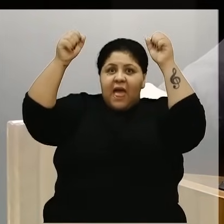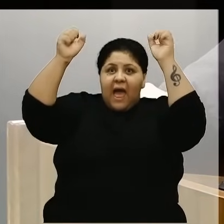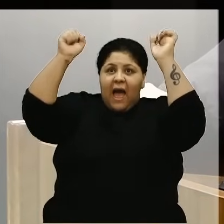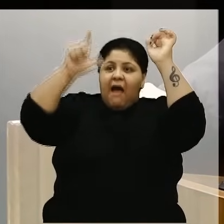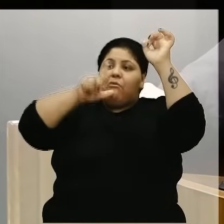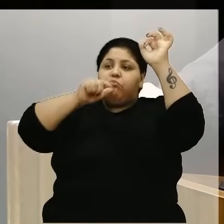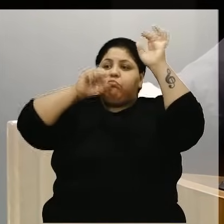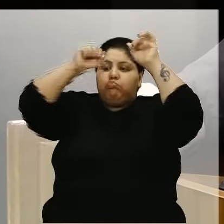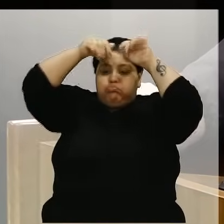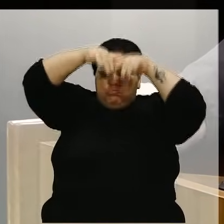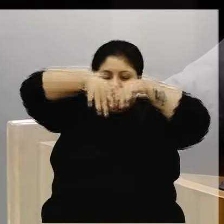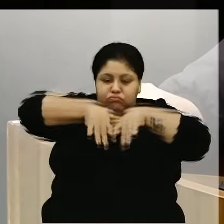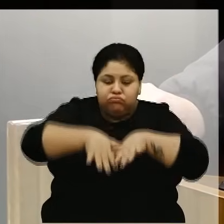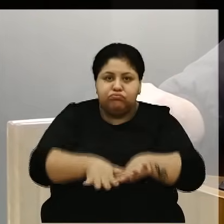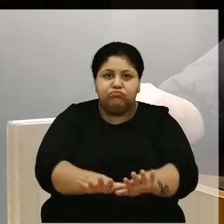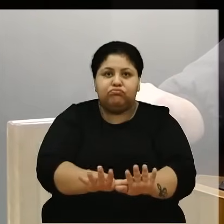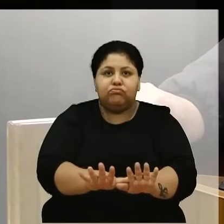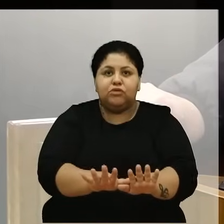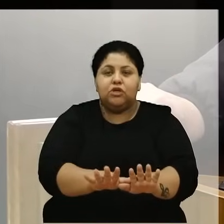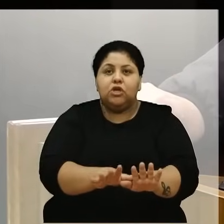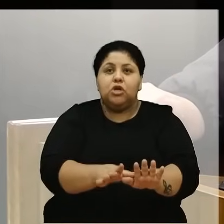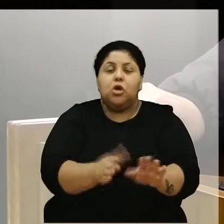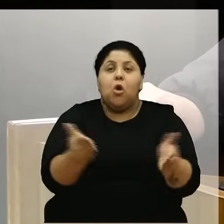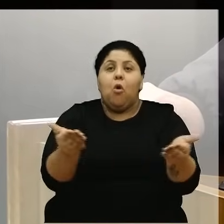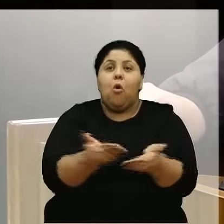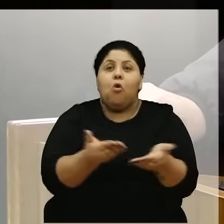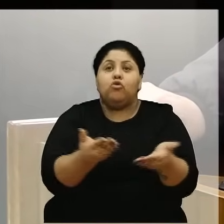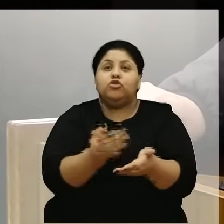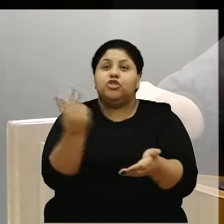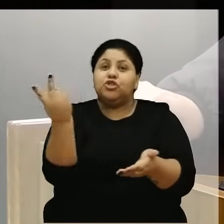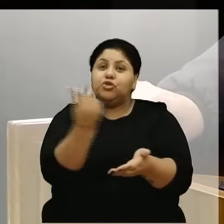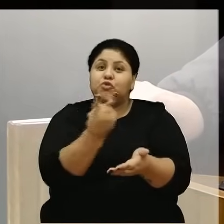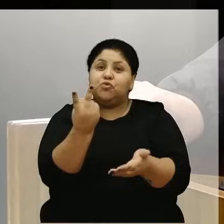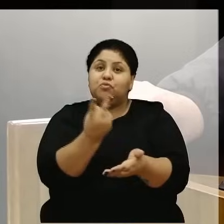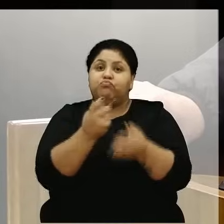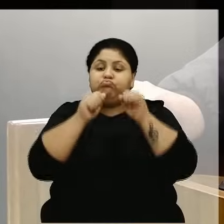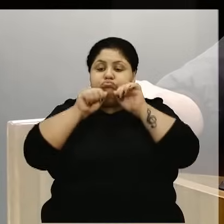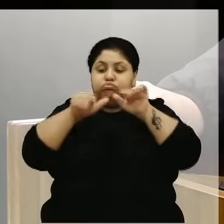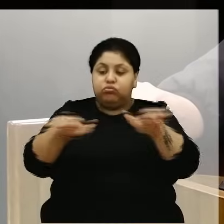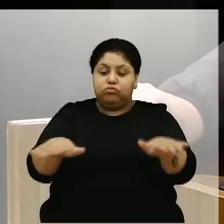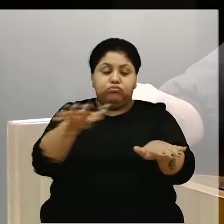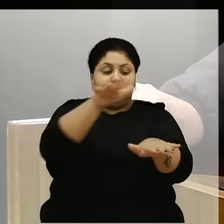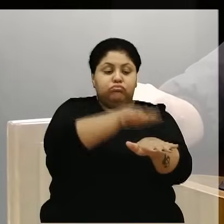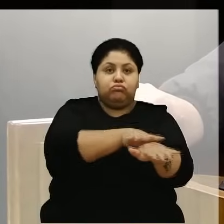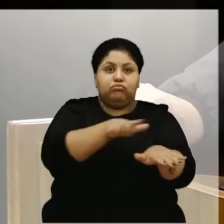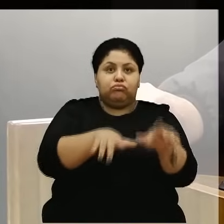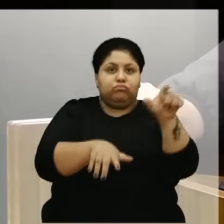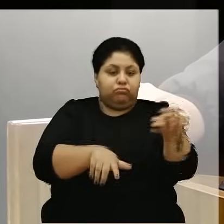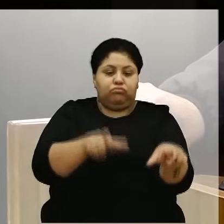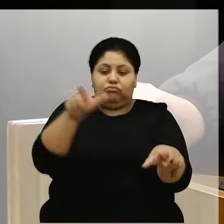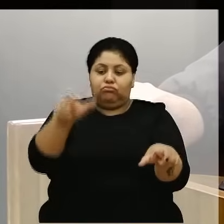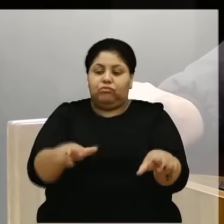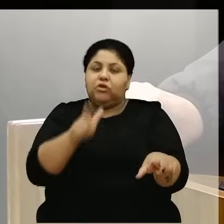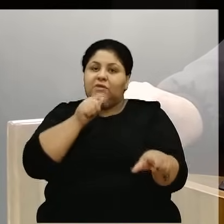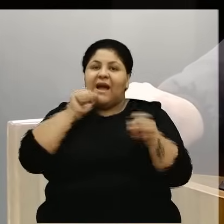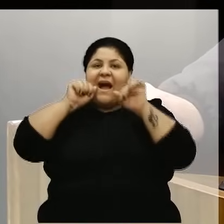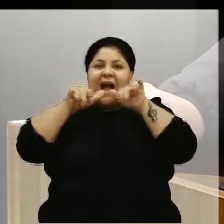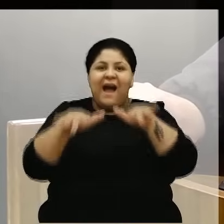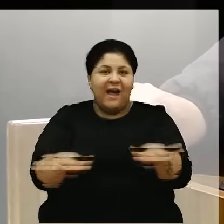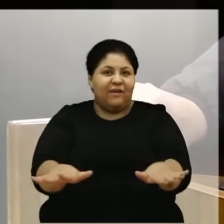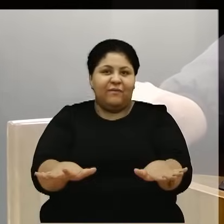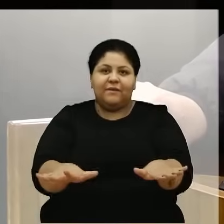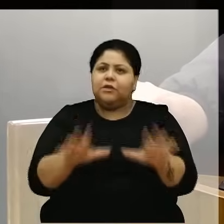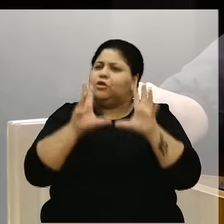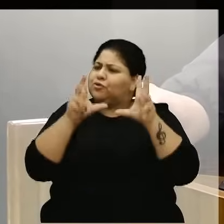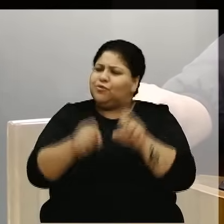água, hoje nós temos 2 frentes de água correndo bem em cima dessa área que afeta a adutora. Então, tudo só vai agravando